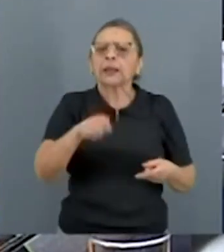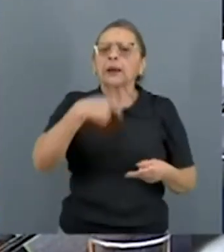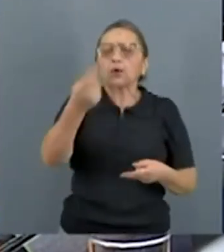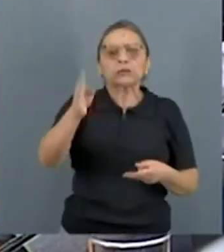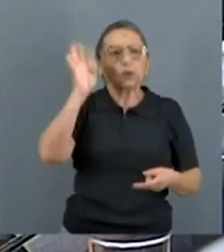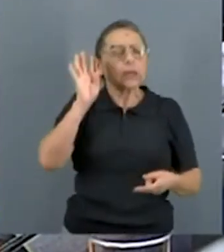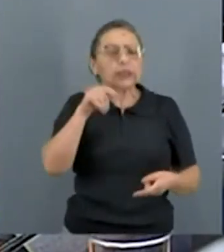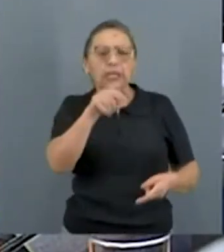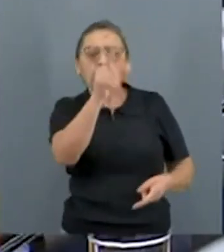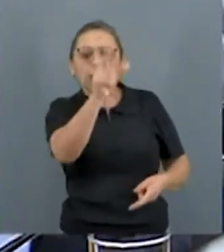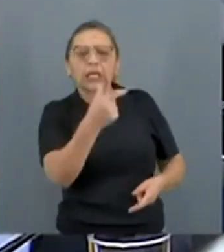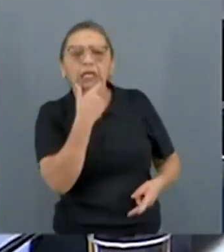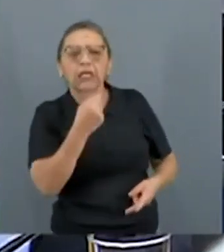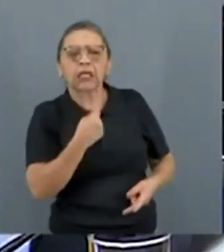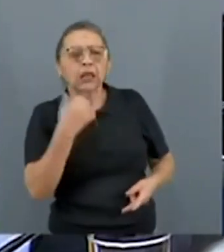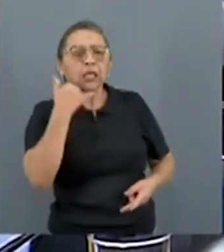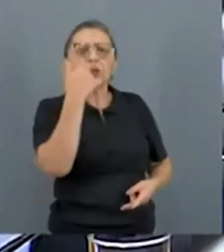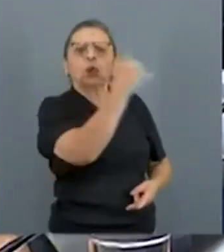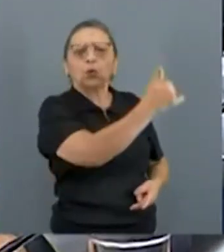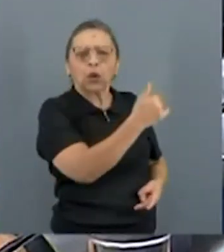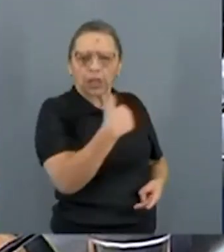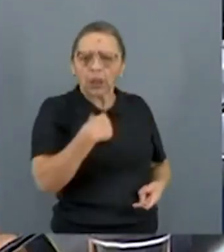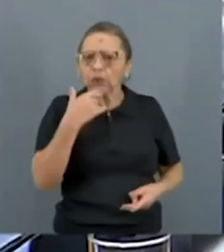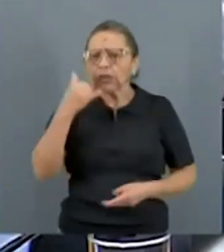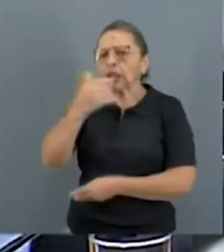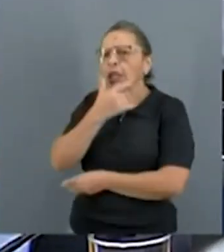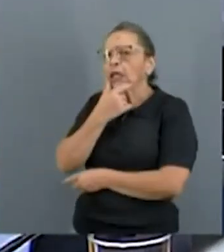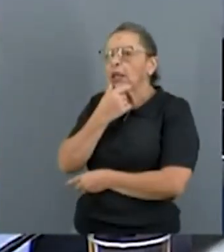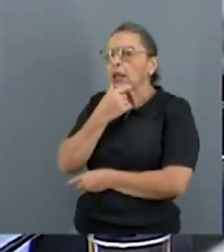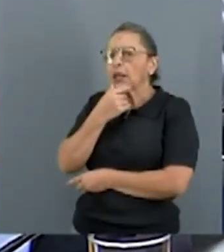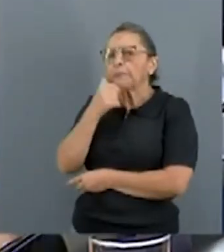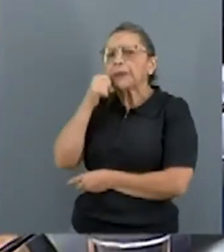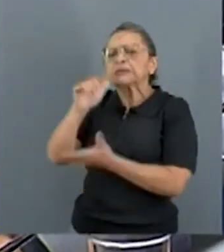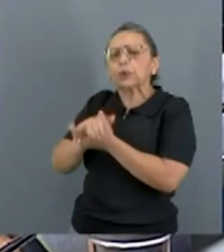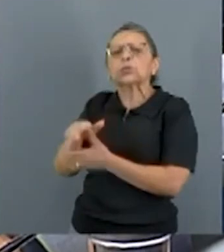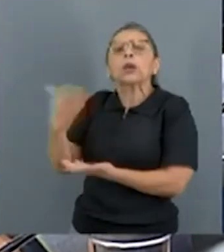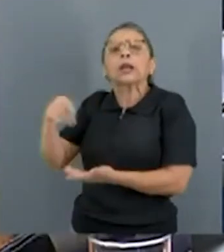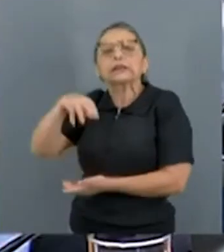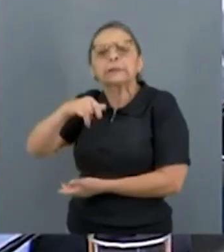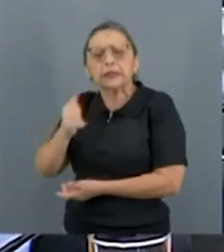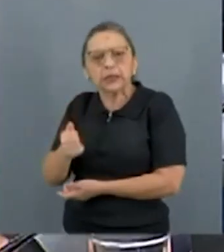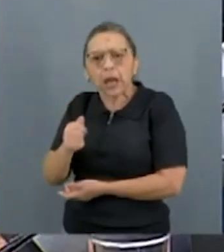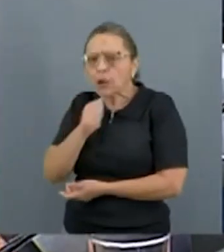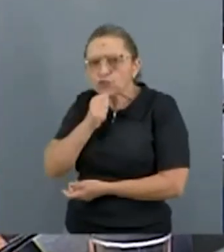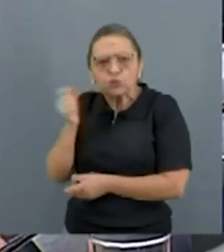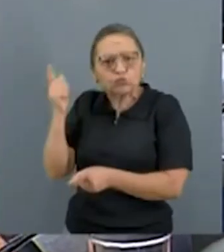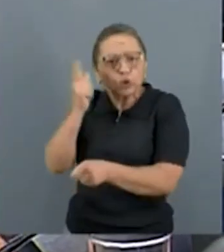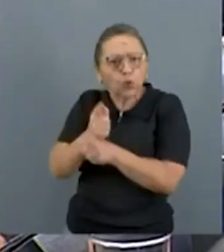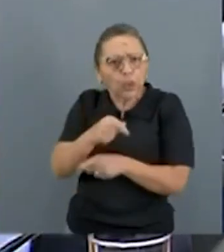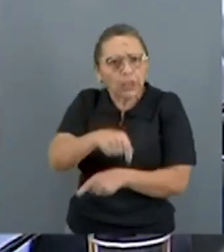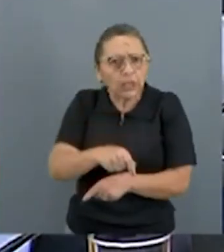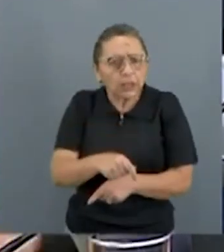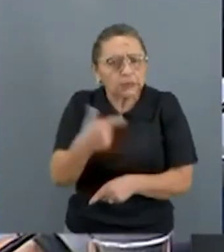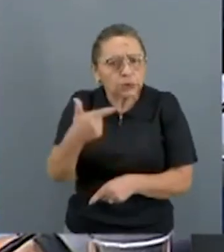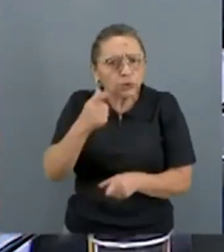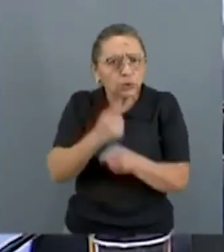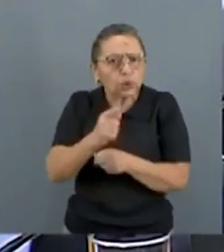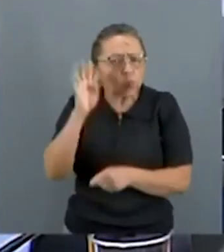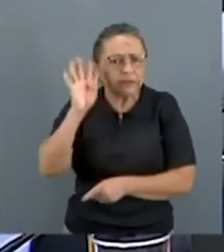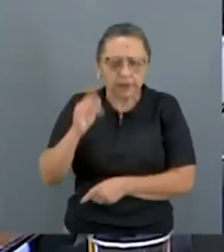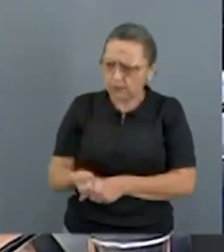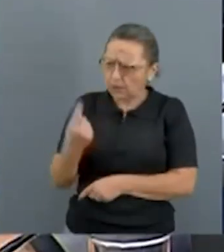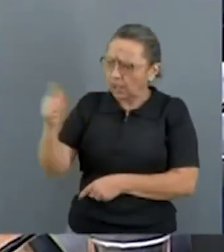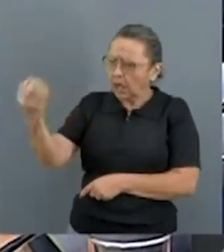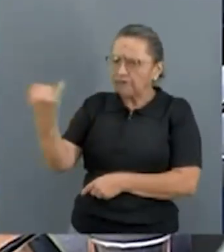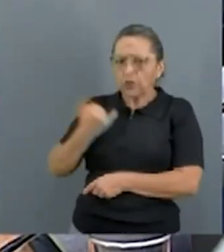esposa dele. Ué, Maria, cadê? O João não chegou até que agora no segundo encontro de quarta-feira. Uai, Cleitinho, até agora